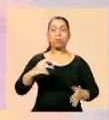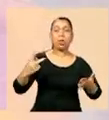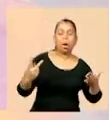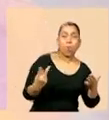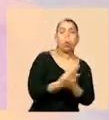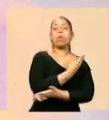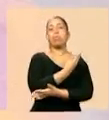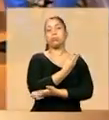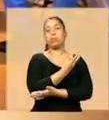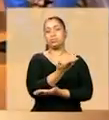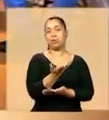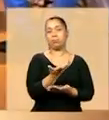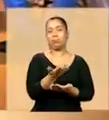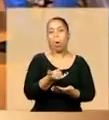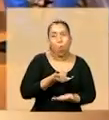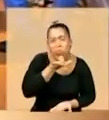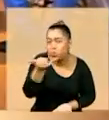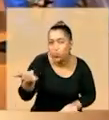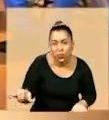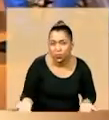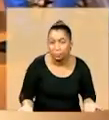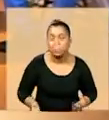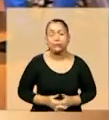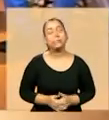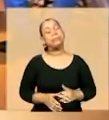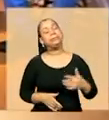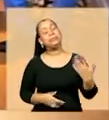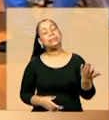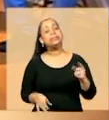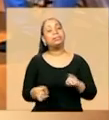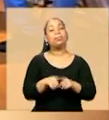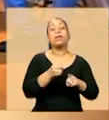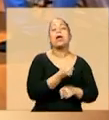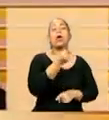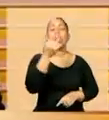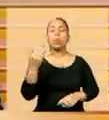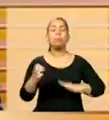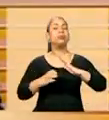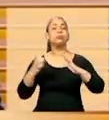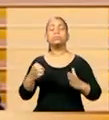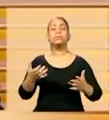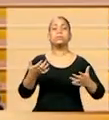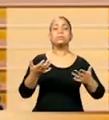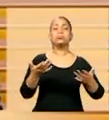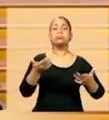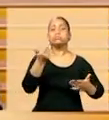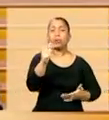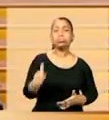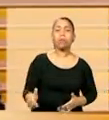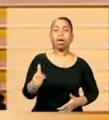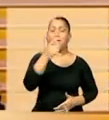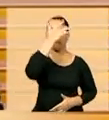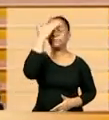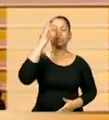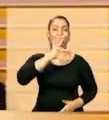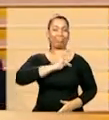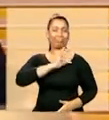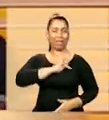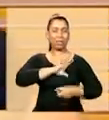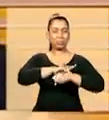venham a ocorrer. Nesse caso, a gente não, em algumas empresas, enfim, não tem como ter a figura do